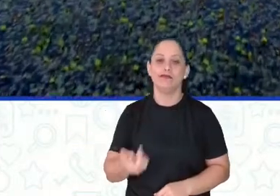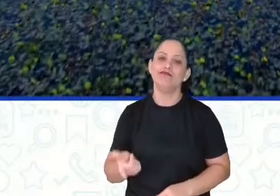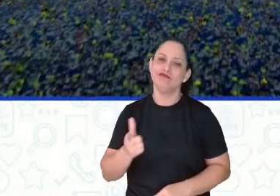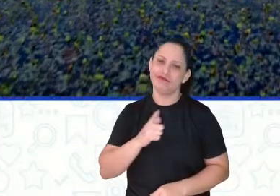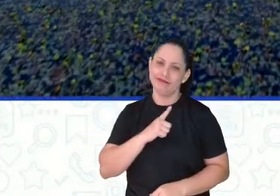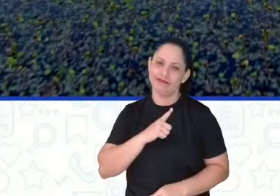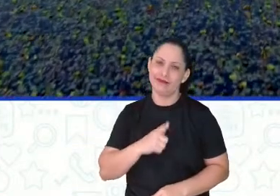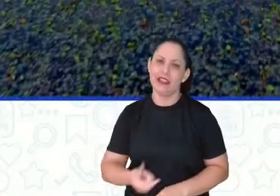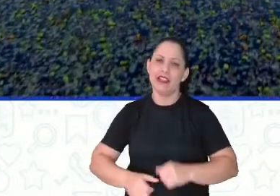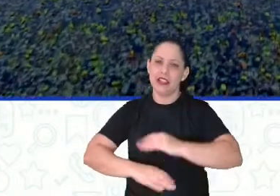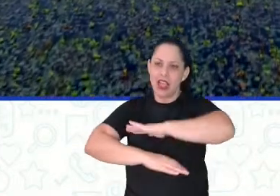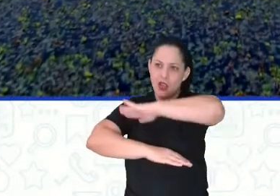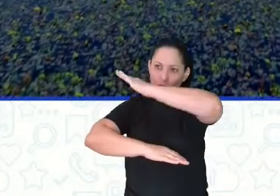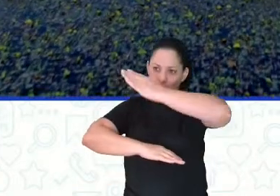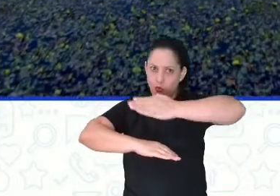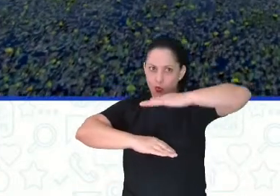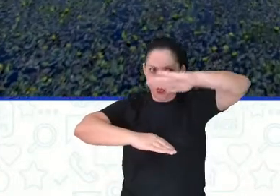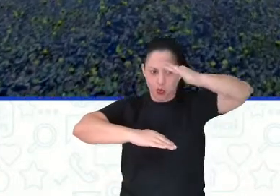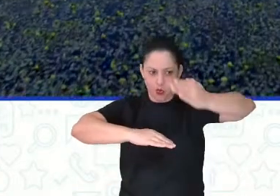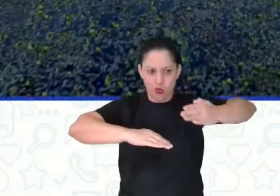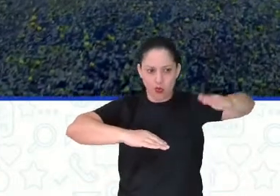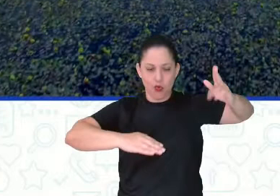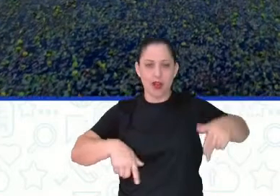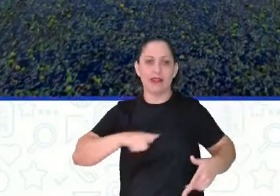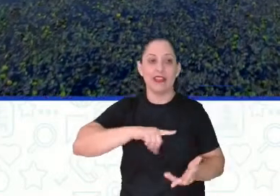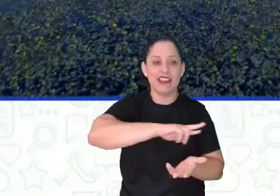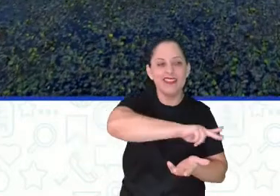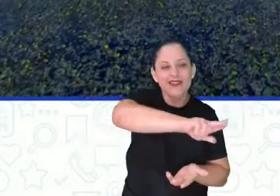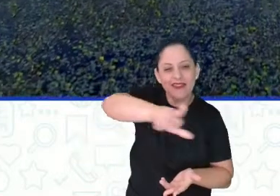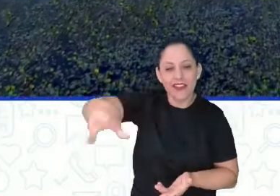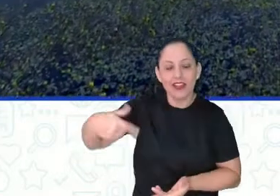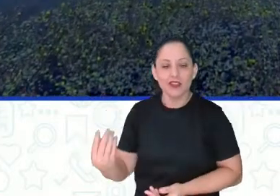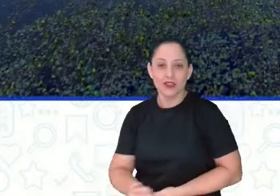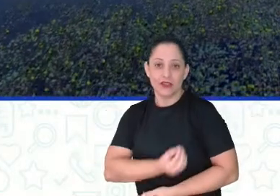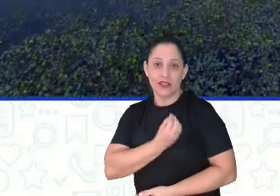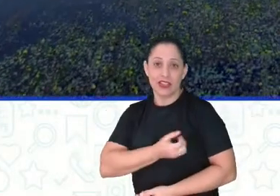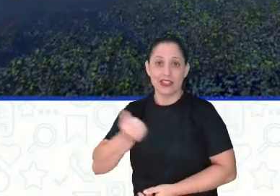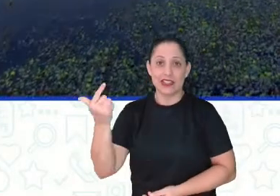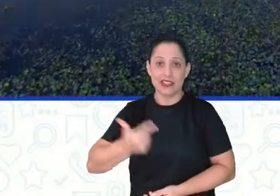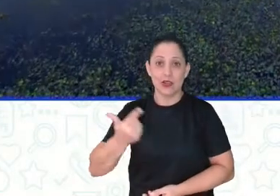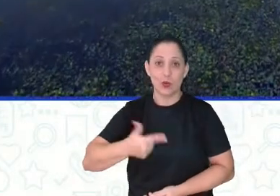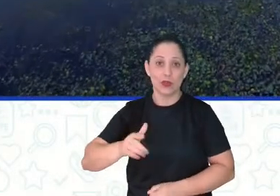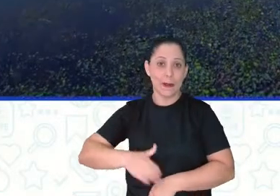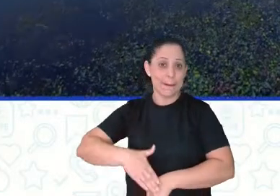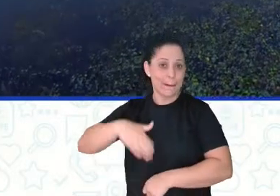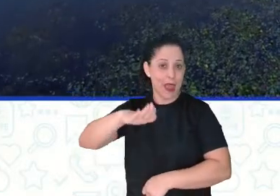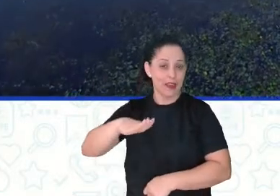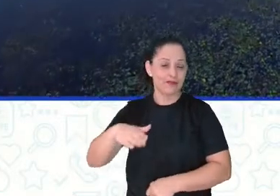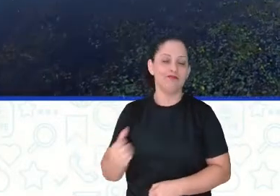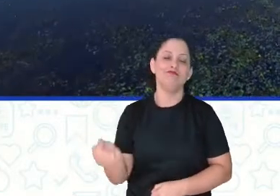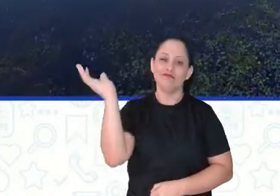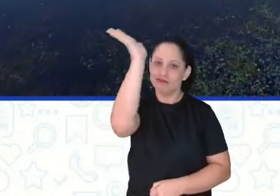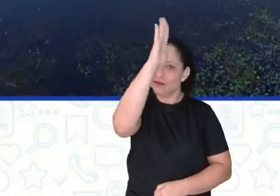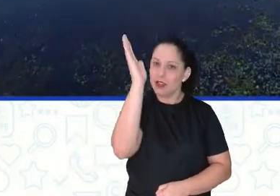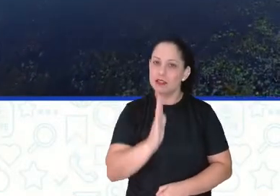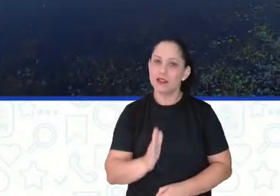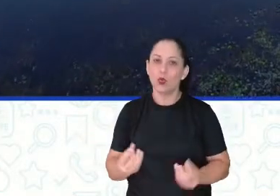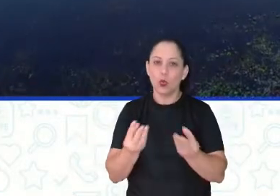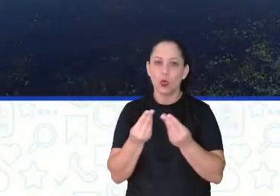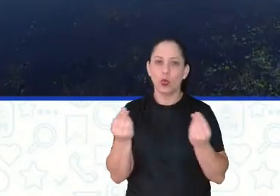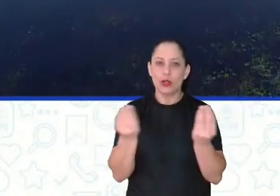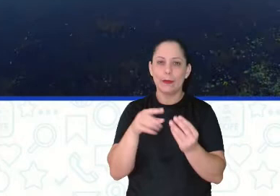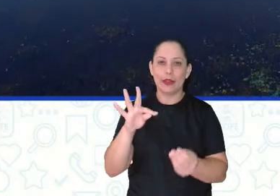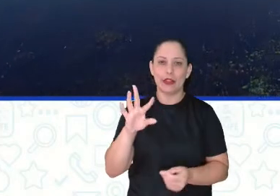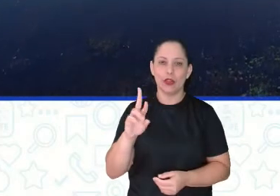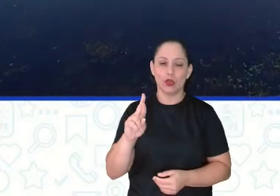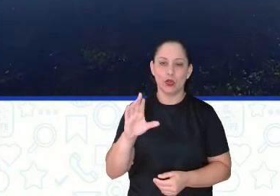bem leve. Possui grande biodiversidade, é a segunda maior do Brasil. O clima é tropical, as chuvas,